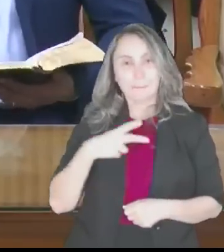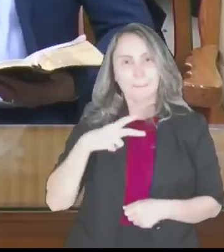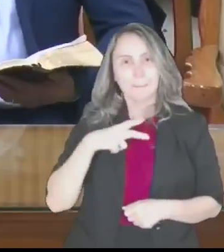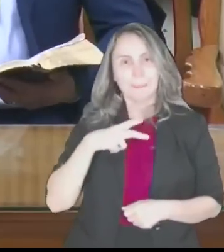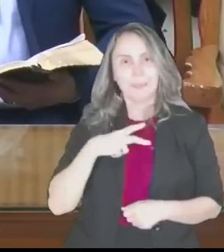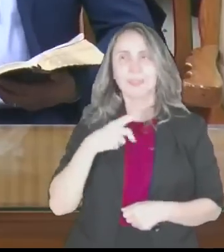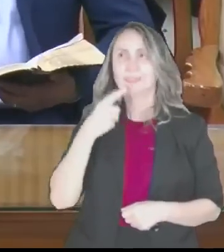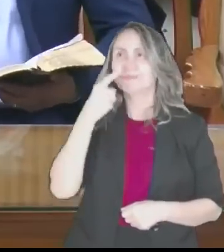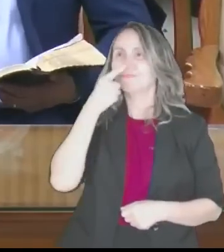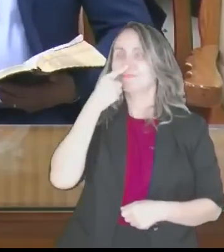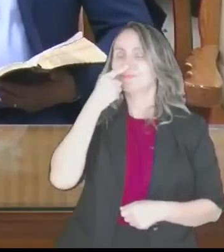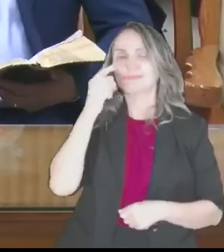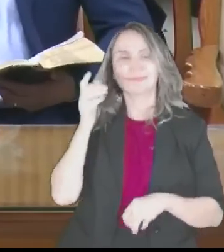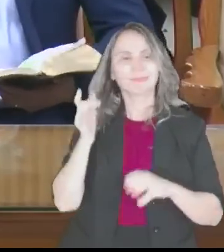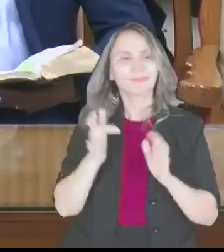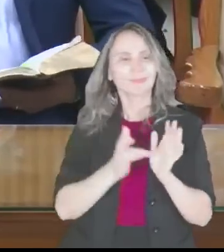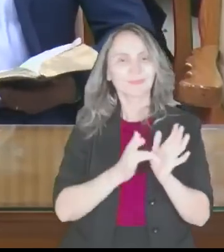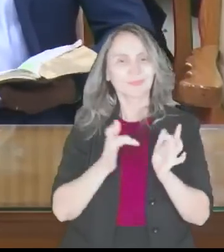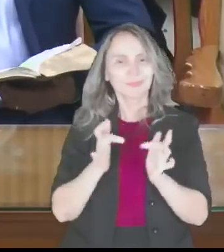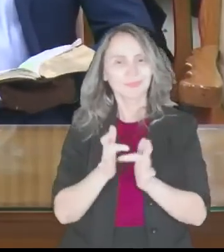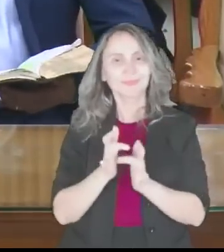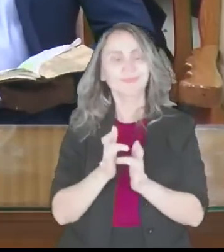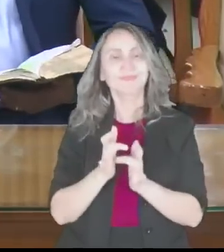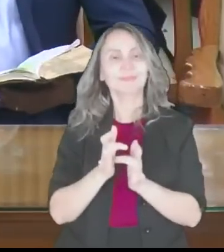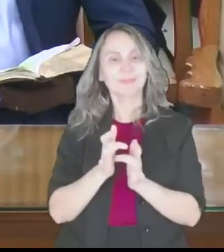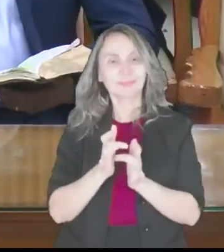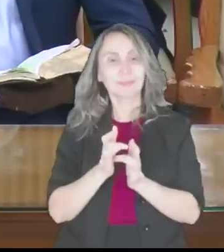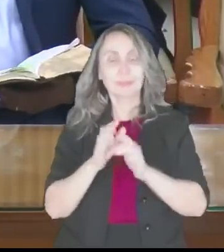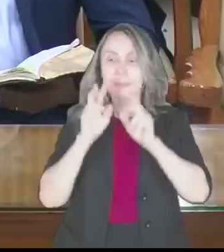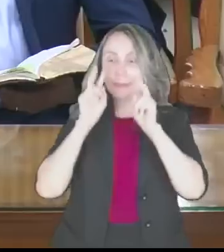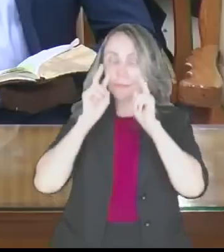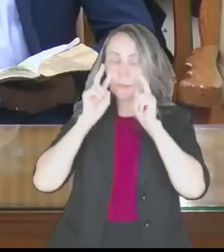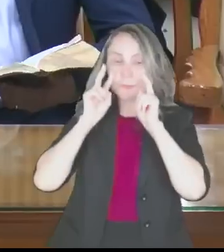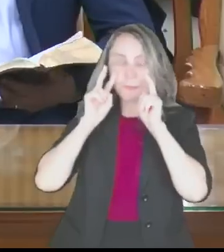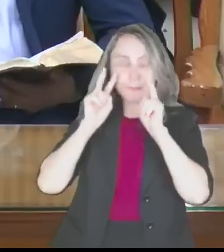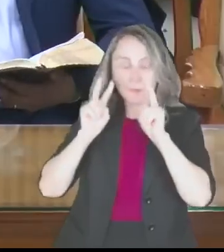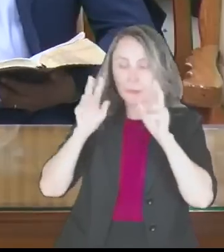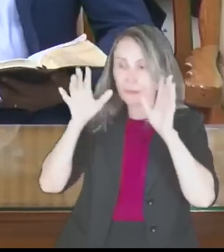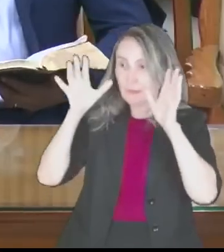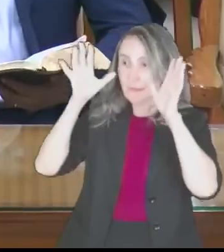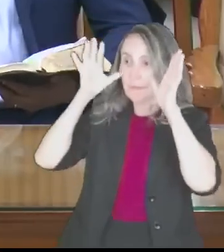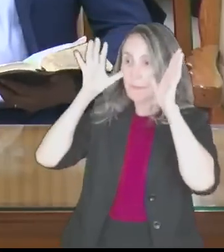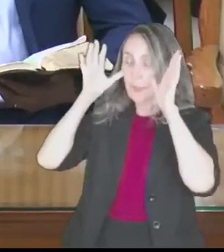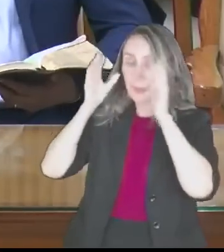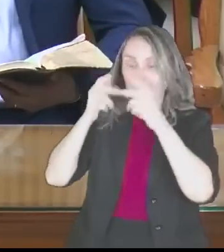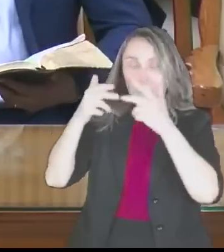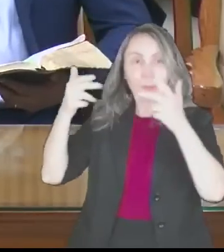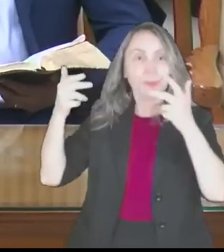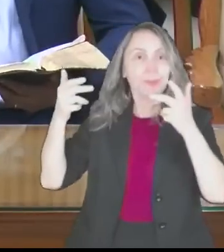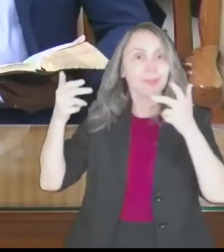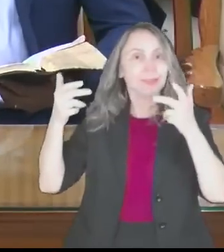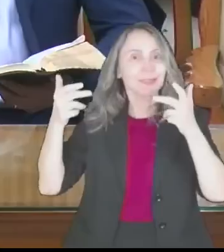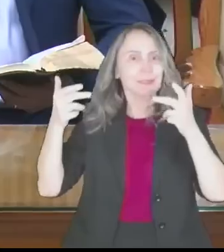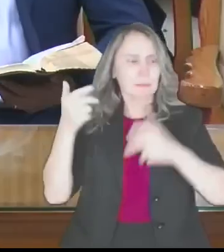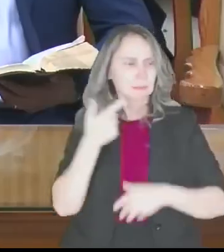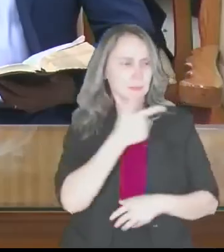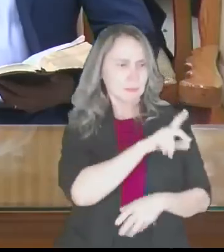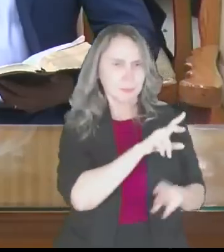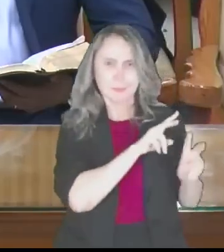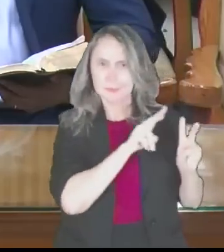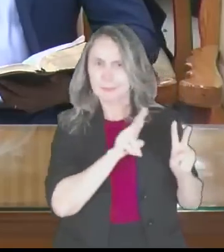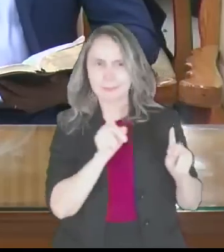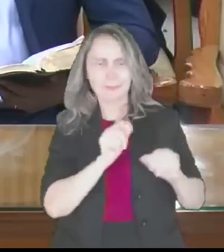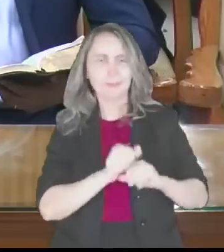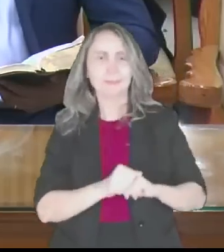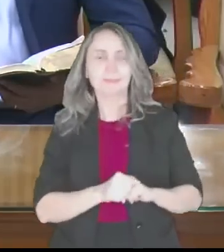Só quem tem particular com Jesus vê coisas que os demais não veem. Foi que eles viram lá no monte, a